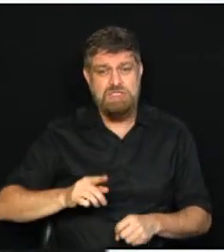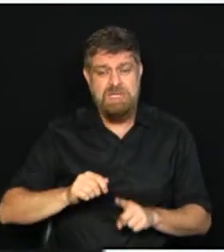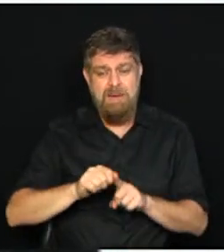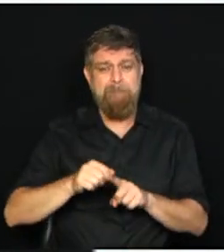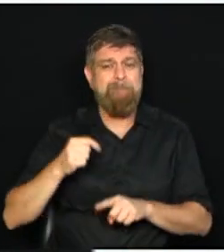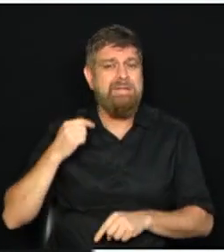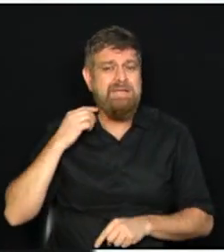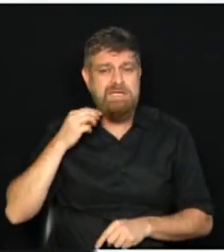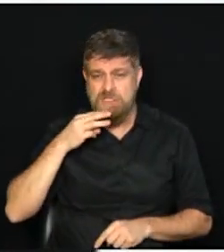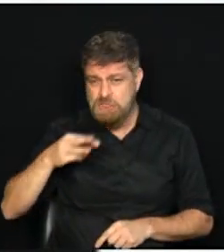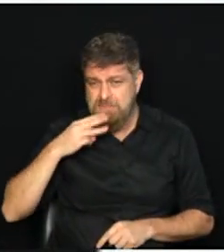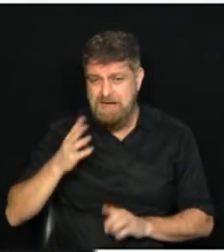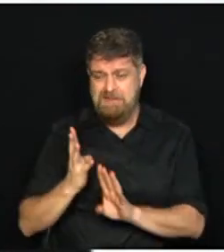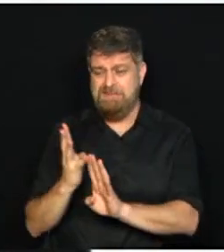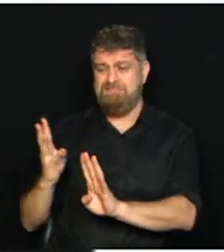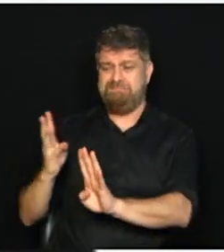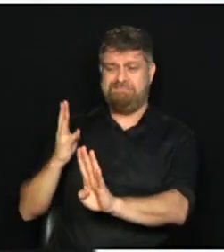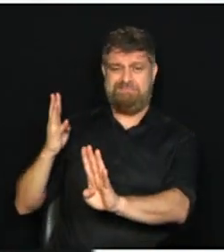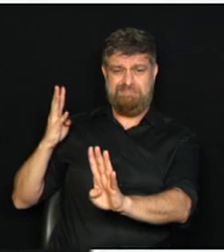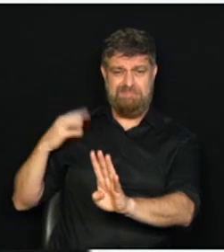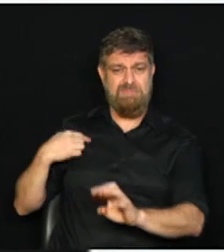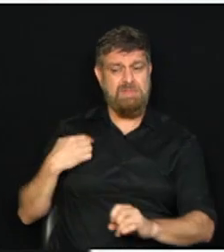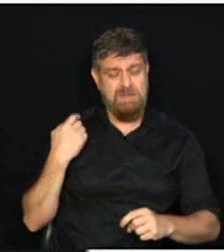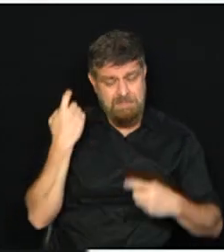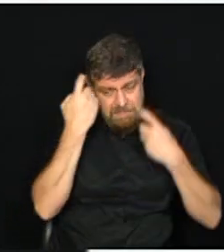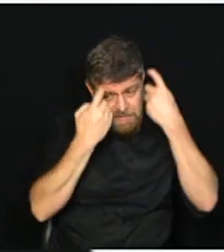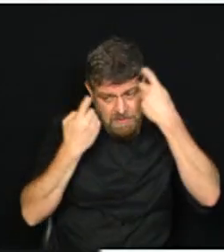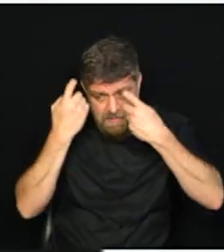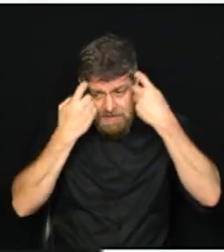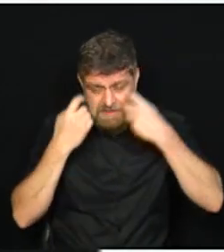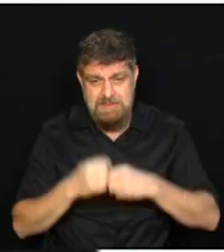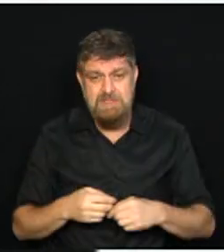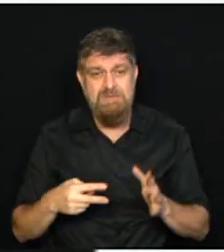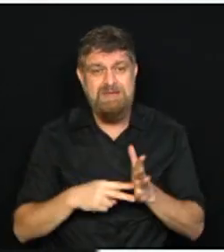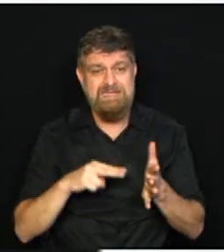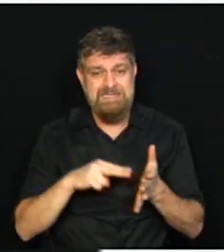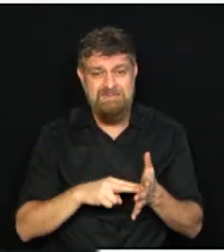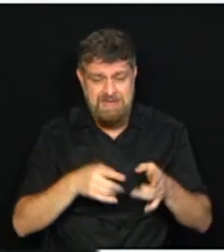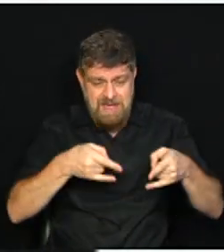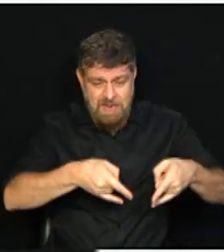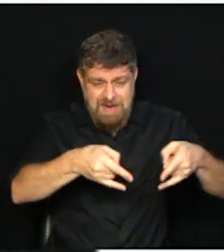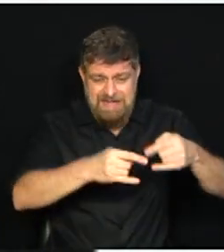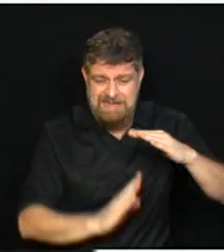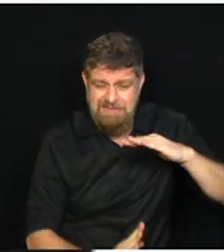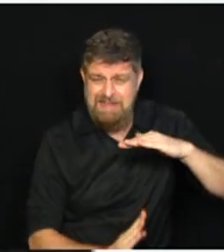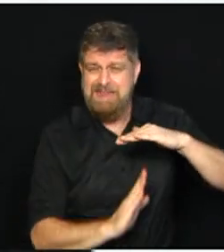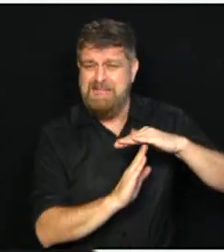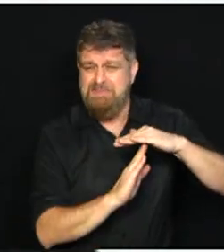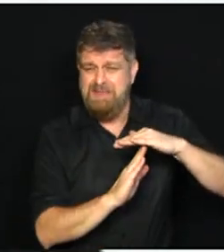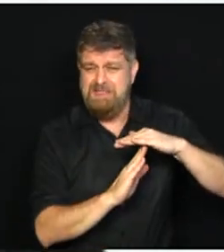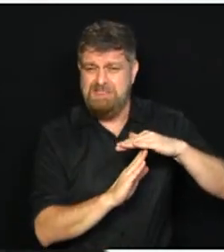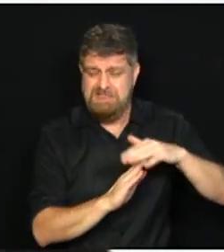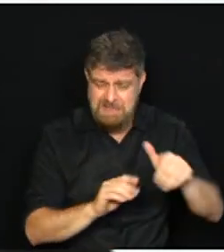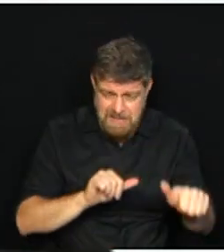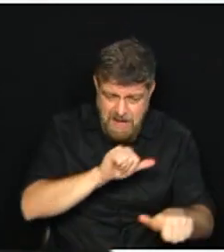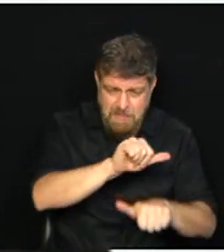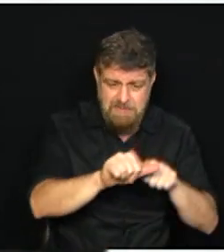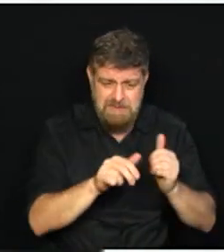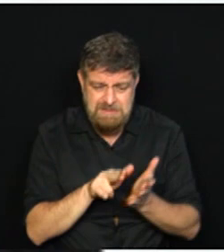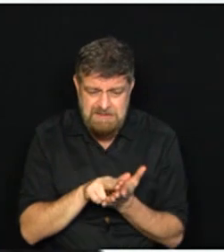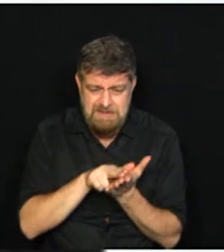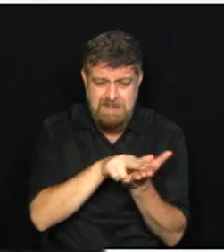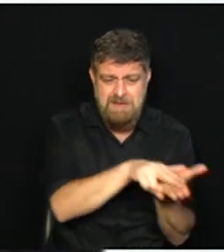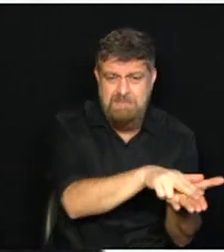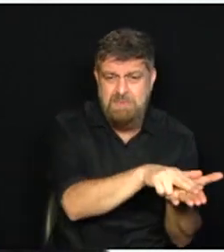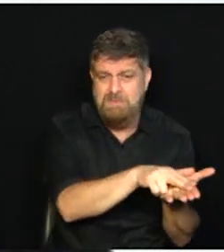mas tendo fila já é importante, quer dizer que não está, os leitos estão no limite, eles estão rodando, não estamos